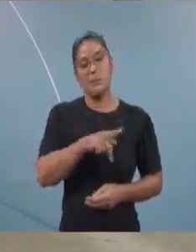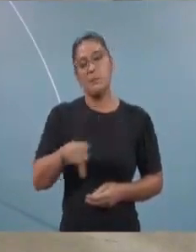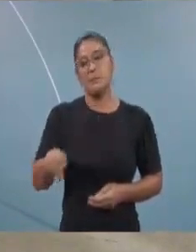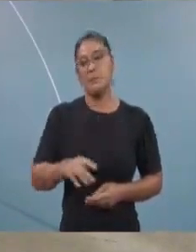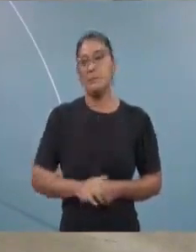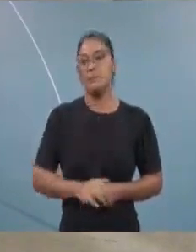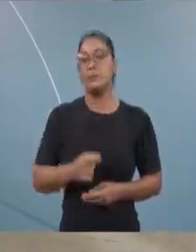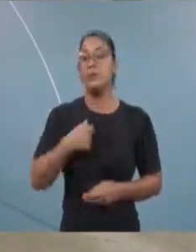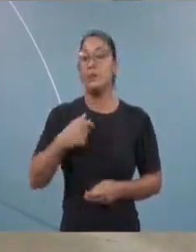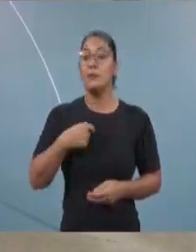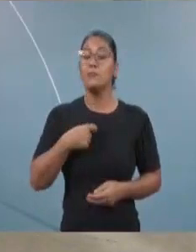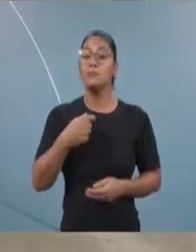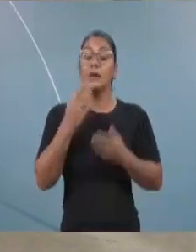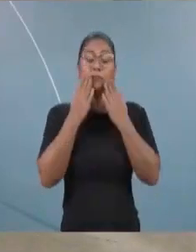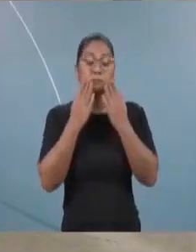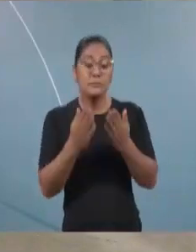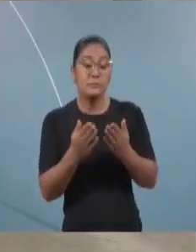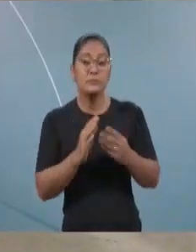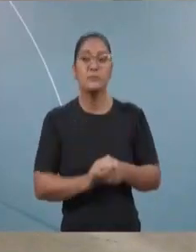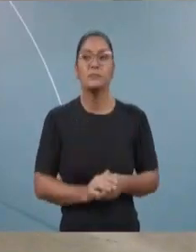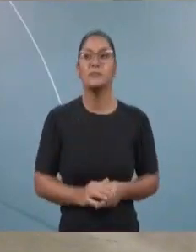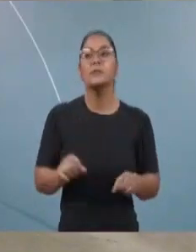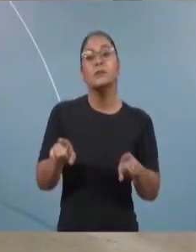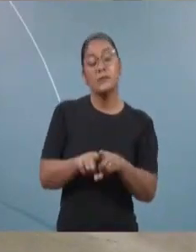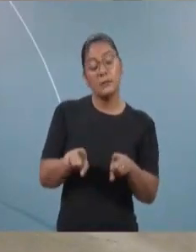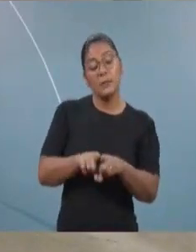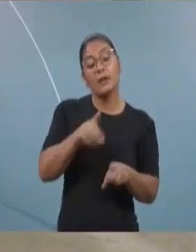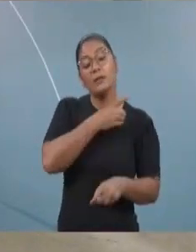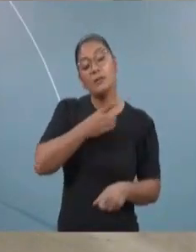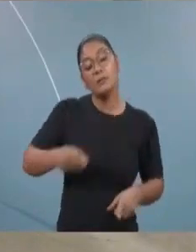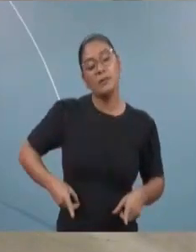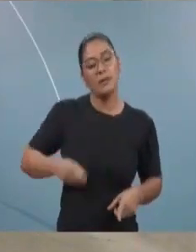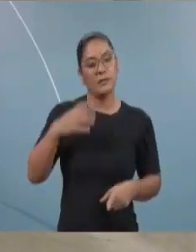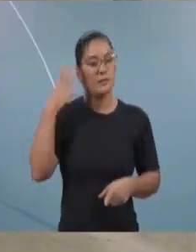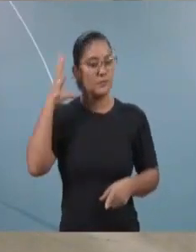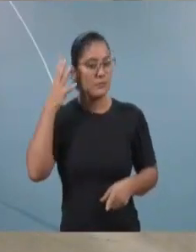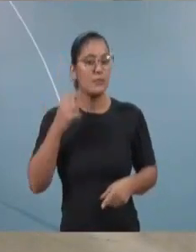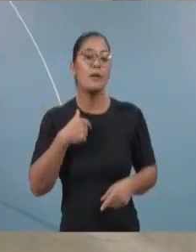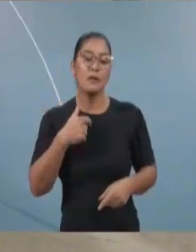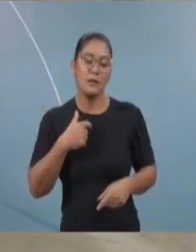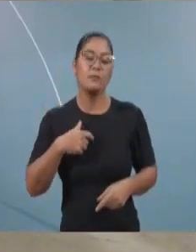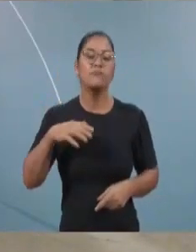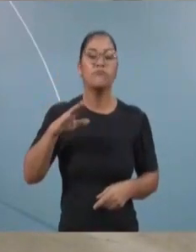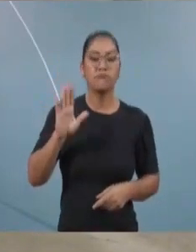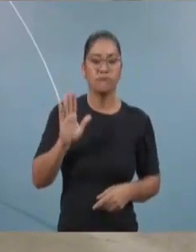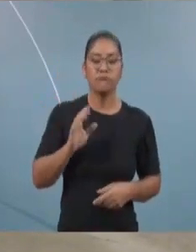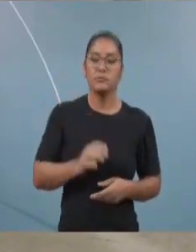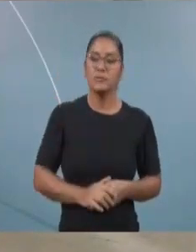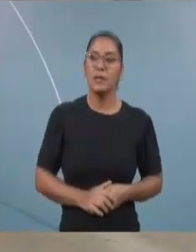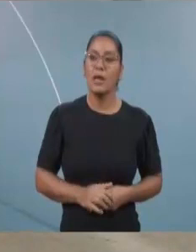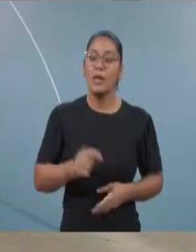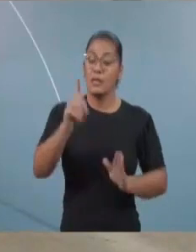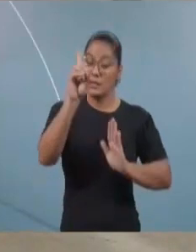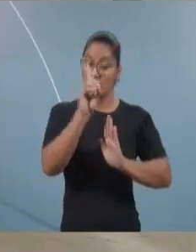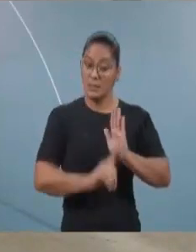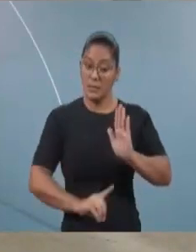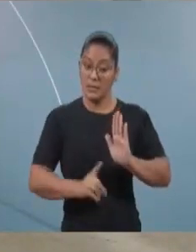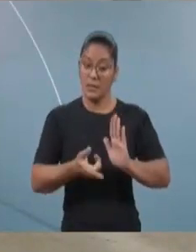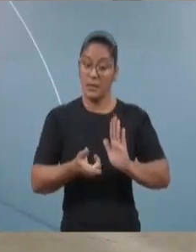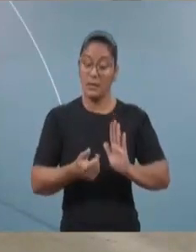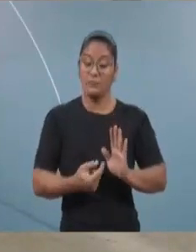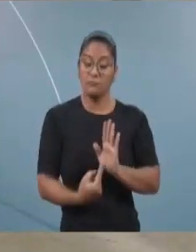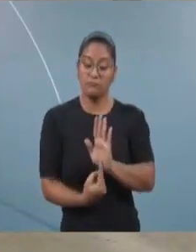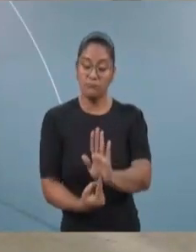atender o pedido dele e assim como a deputada isoda me pediu eu também vou atender o pedido dela acho um direito da deputada